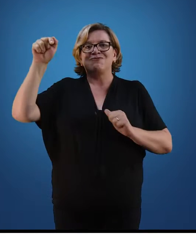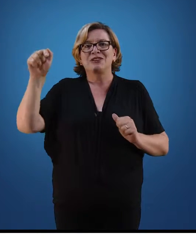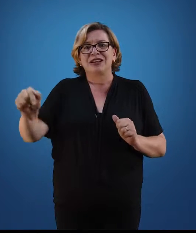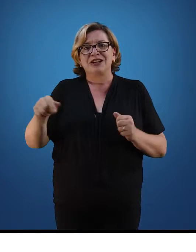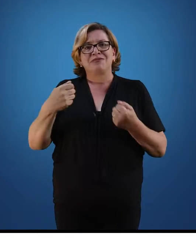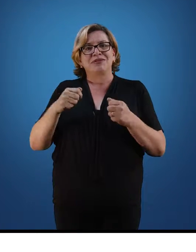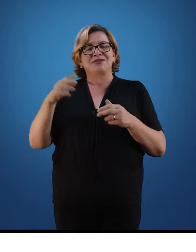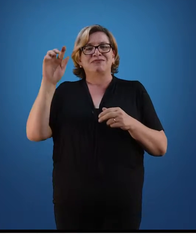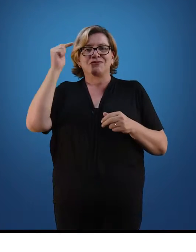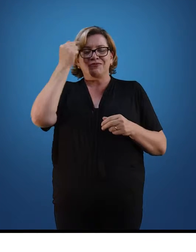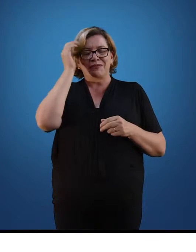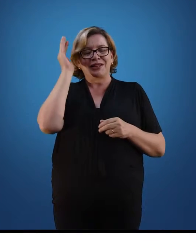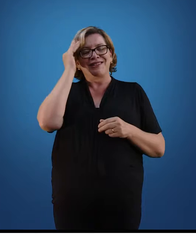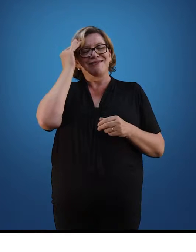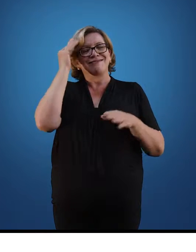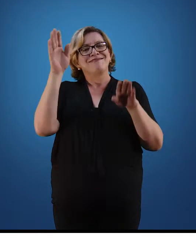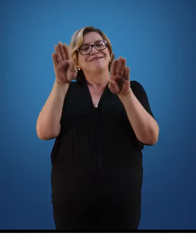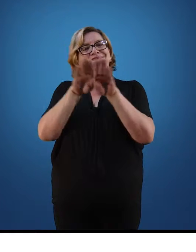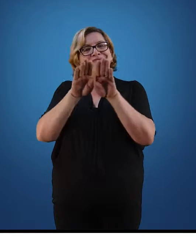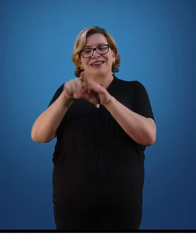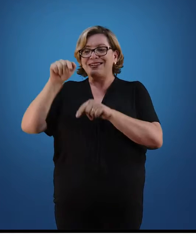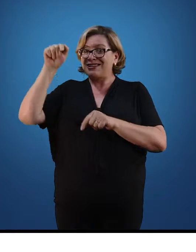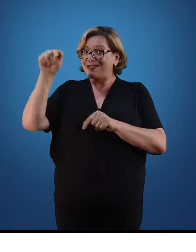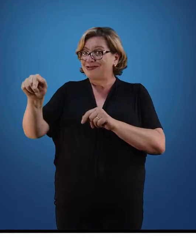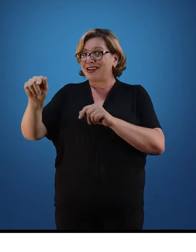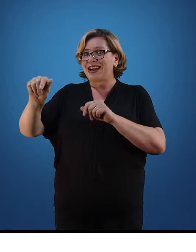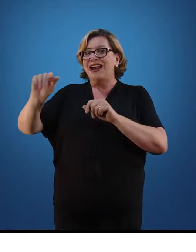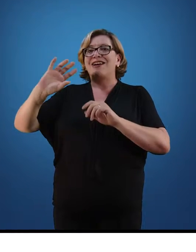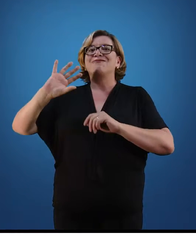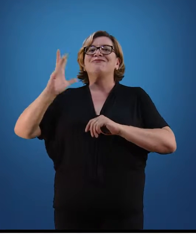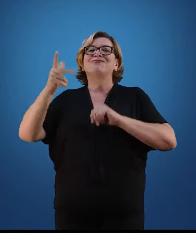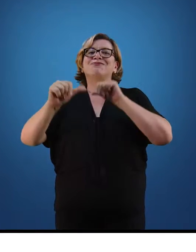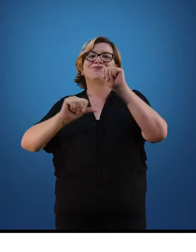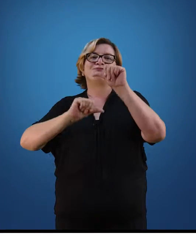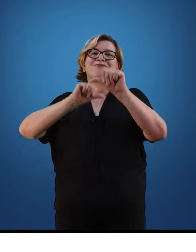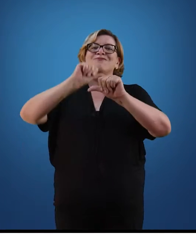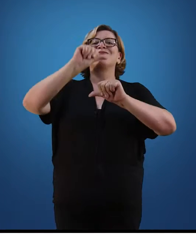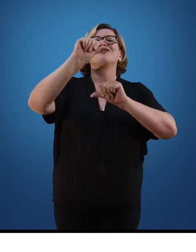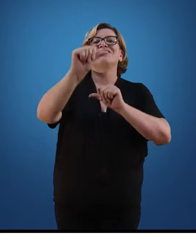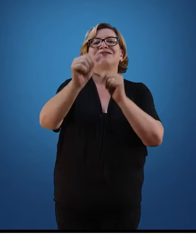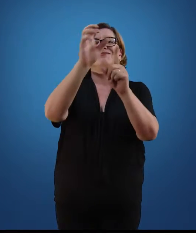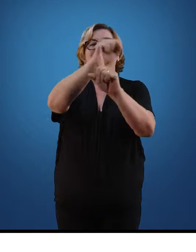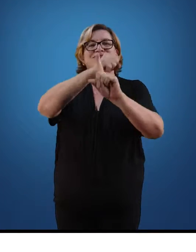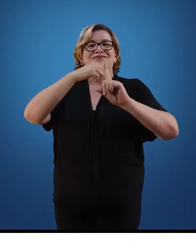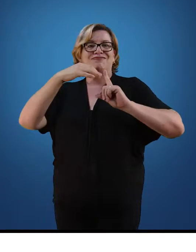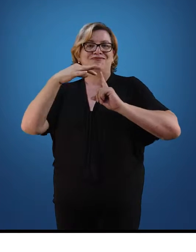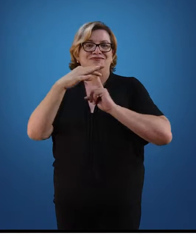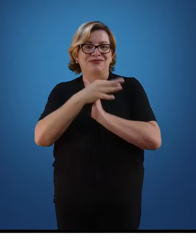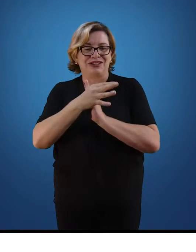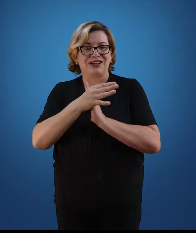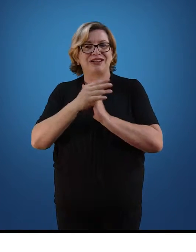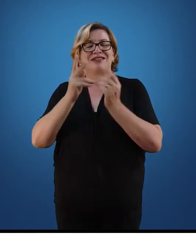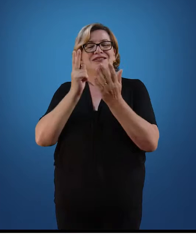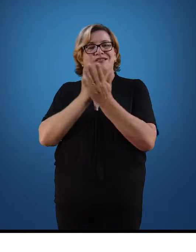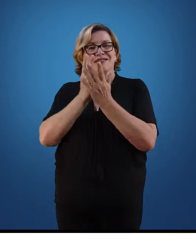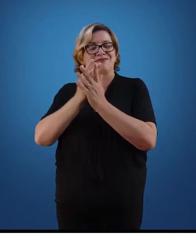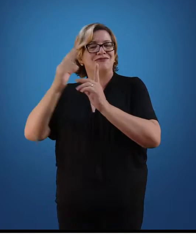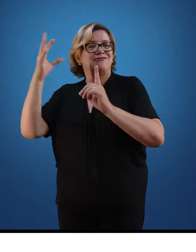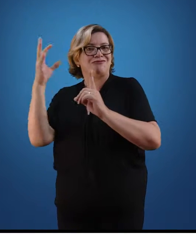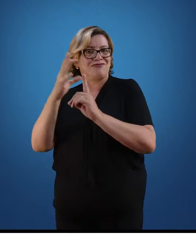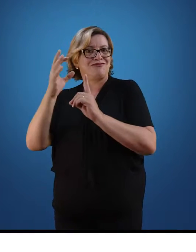que entender também é que a inovação vai gerar mudanças. E é isso que é importante. Toda inovação vai